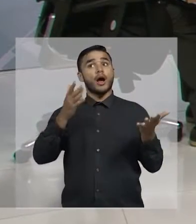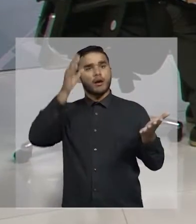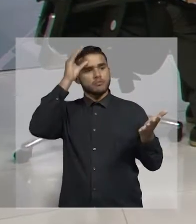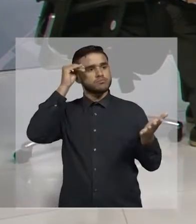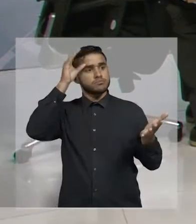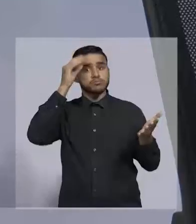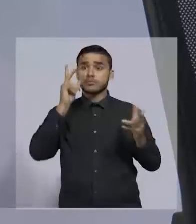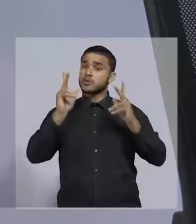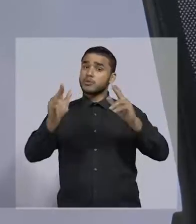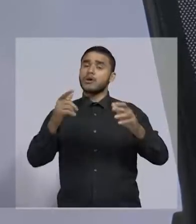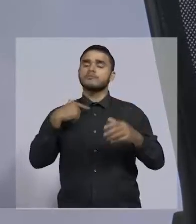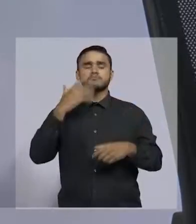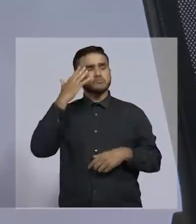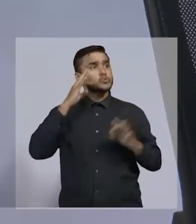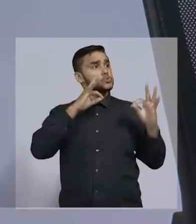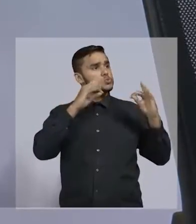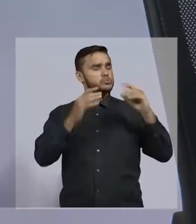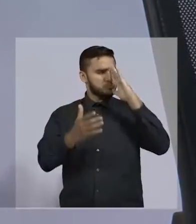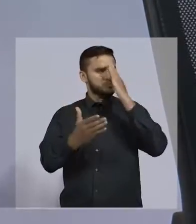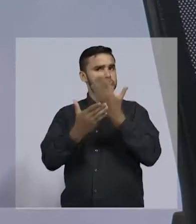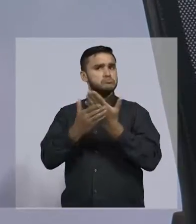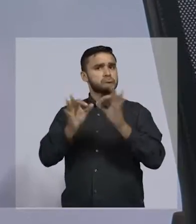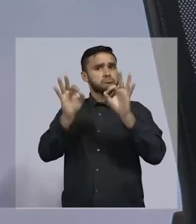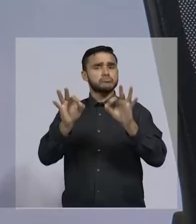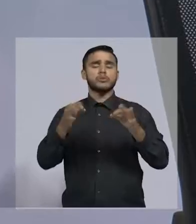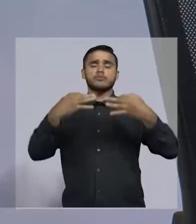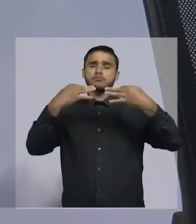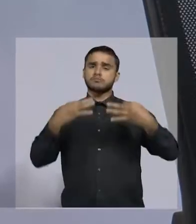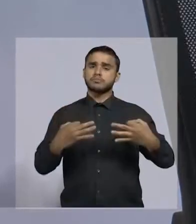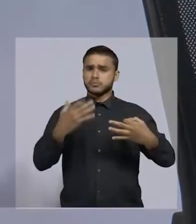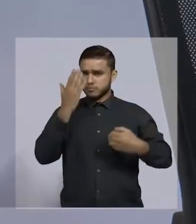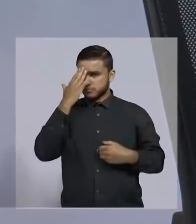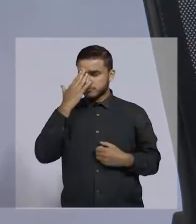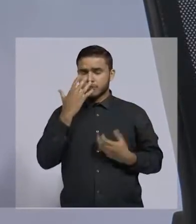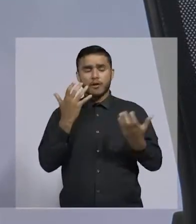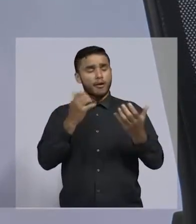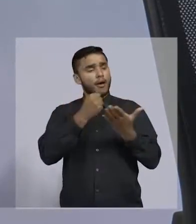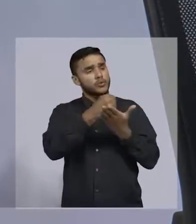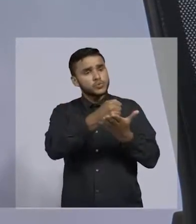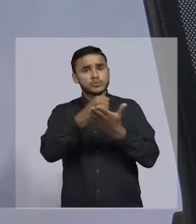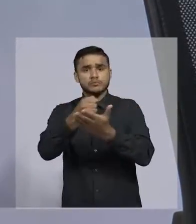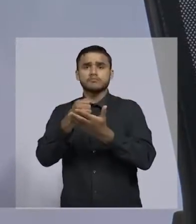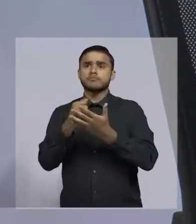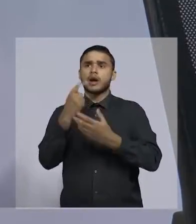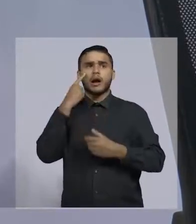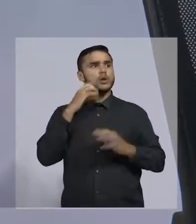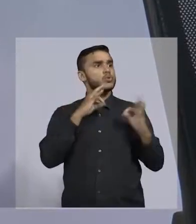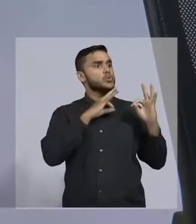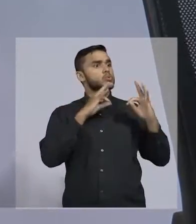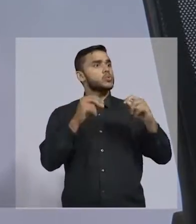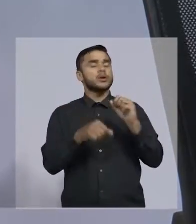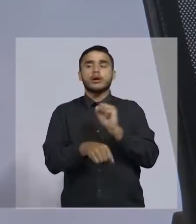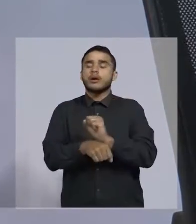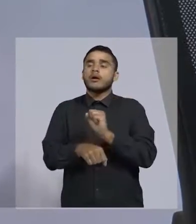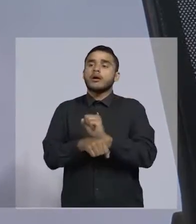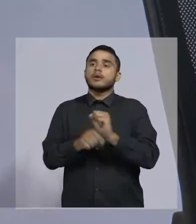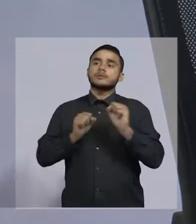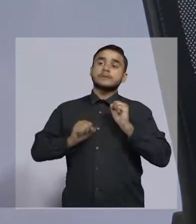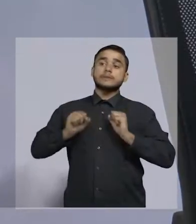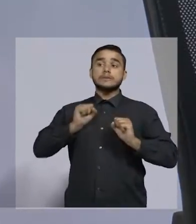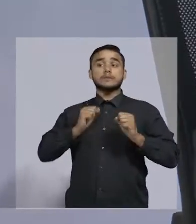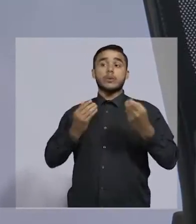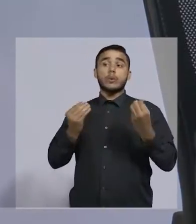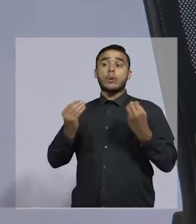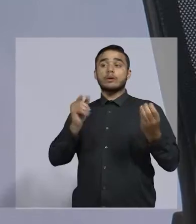que o eleitorado esperava dele. Ele vem satisfazendo as expectativas e os anseios da coletividade,